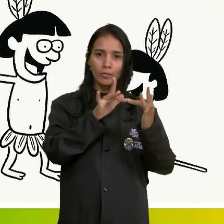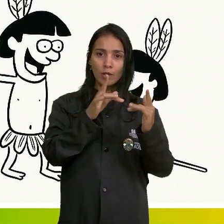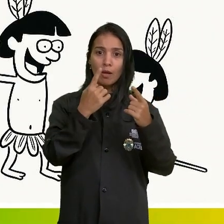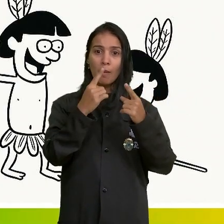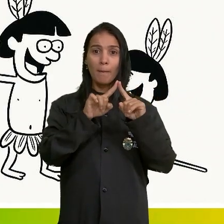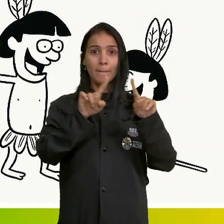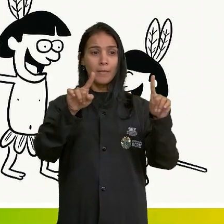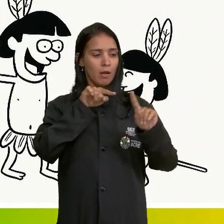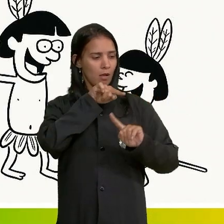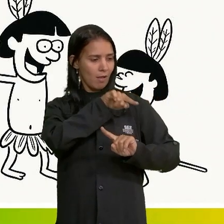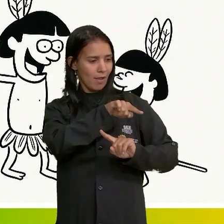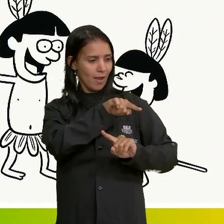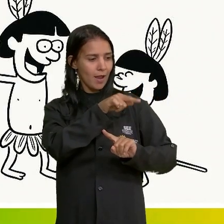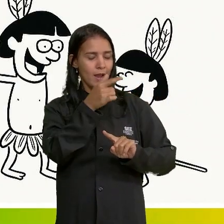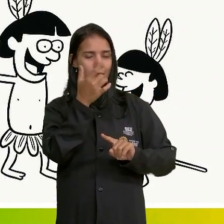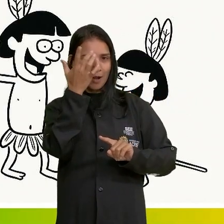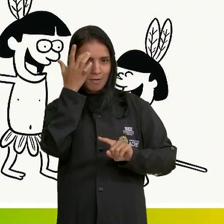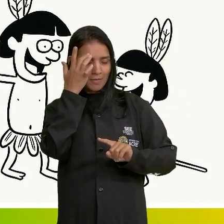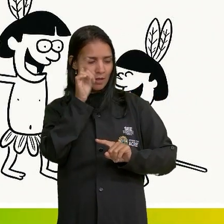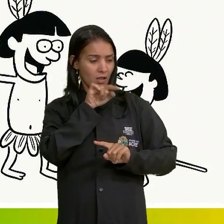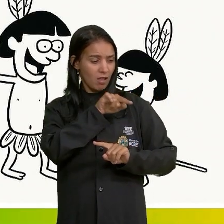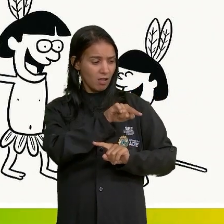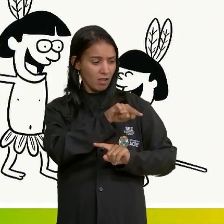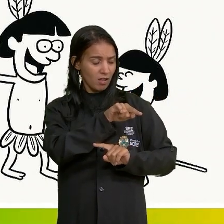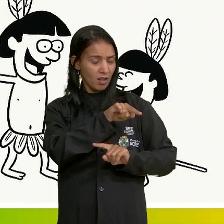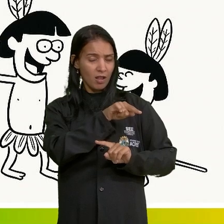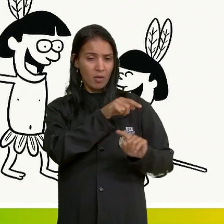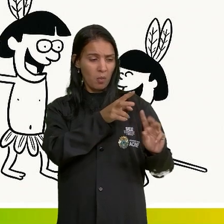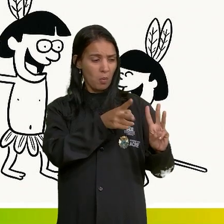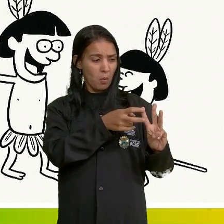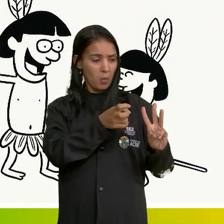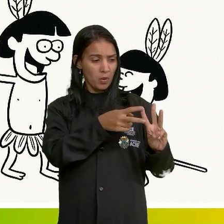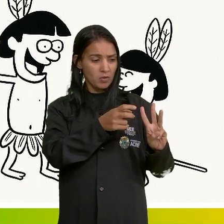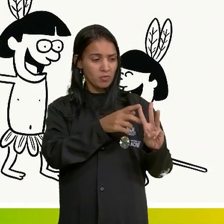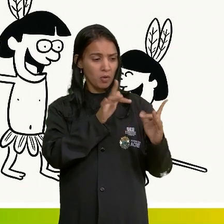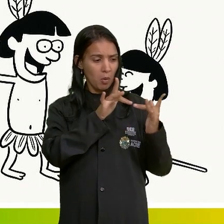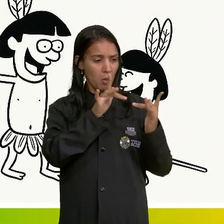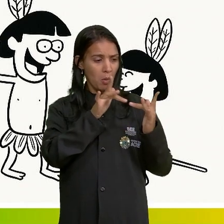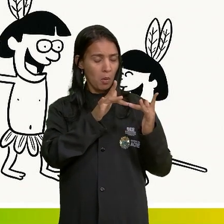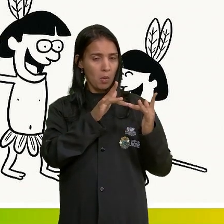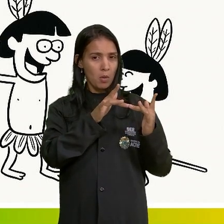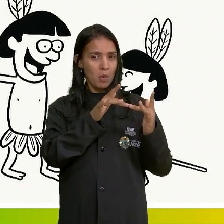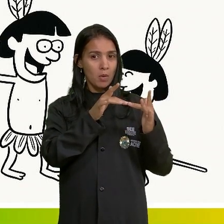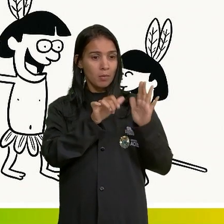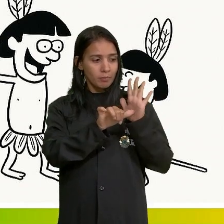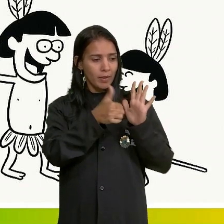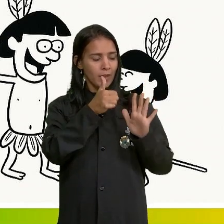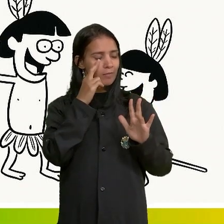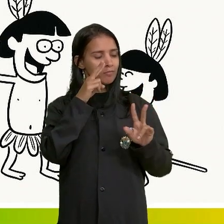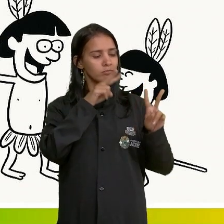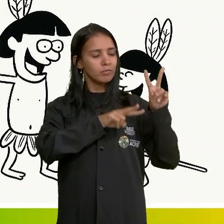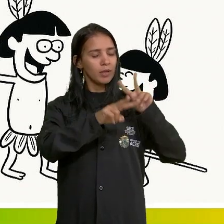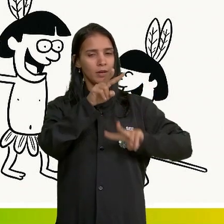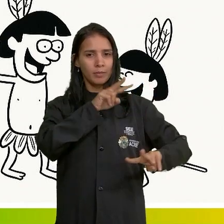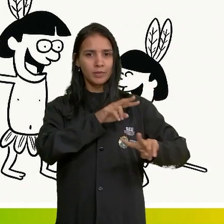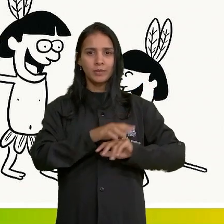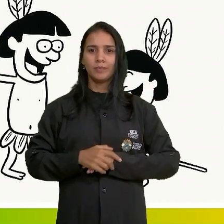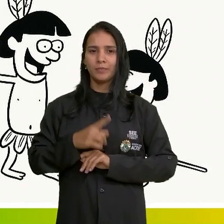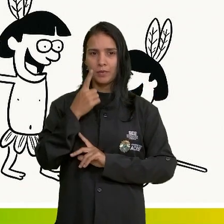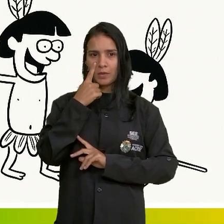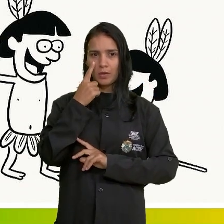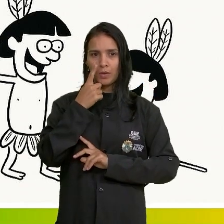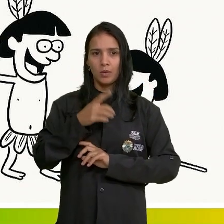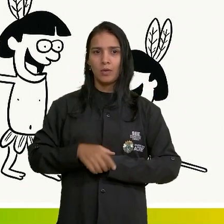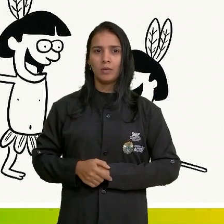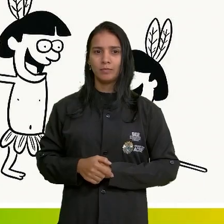aqui existia, que no caso eram os indígenas. Você observa aqui de um lado, né, do lado esquerdo da